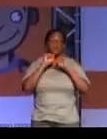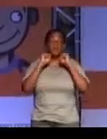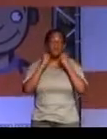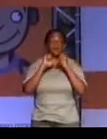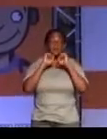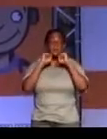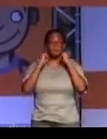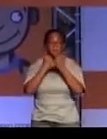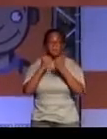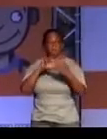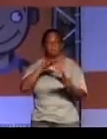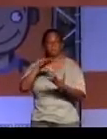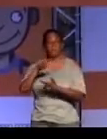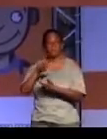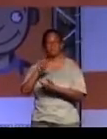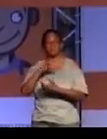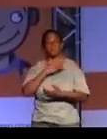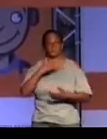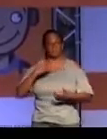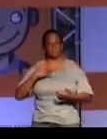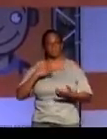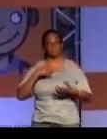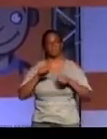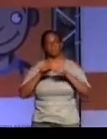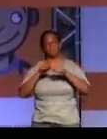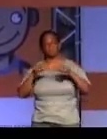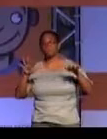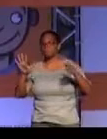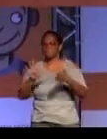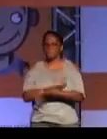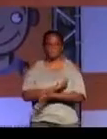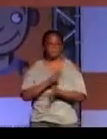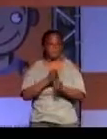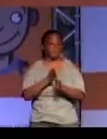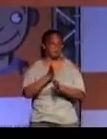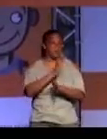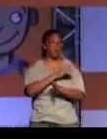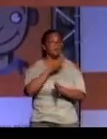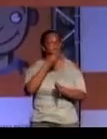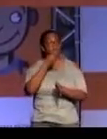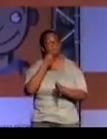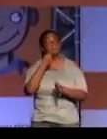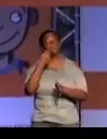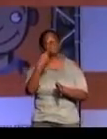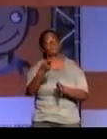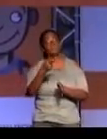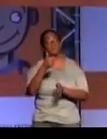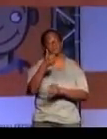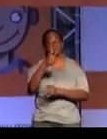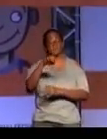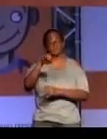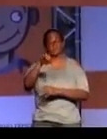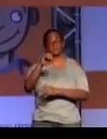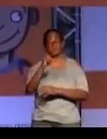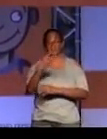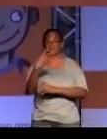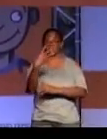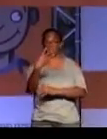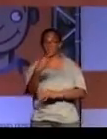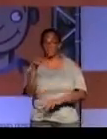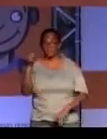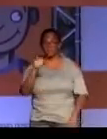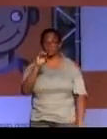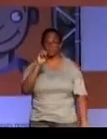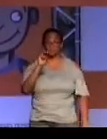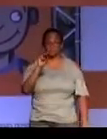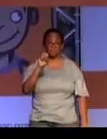aprova então um programa de erradicação global. Antes, queria falar que em 1904, Oswaldo Cruz,